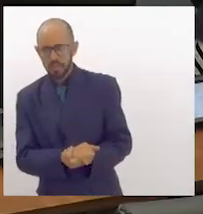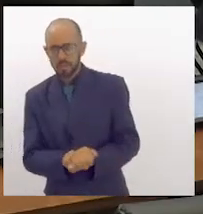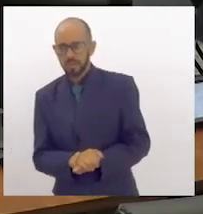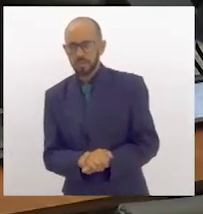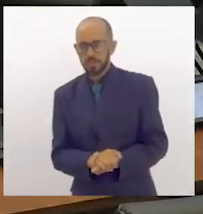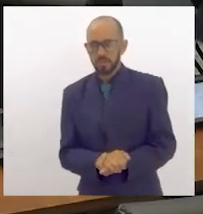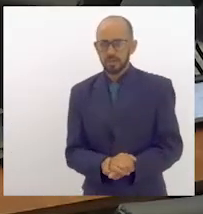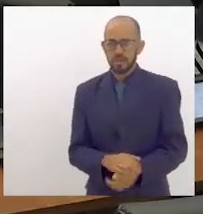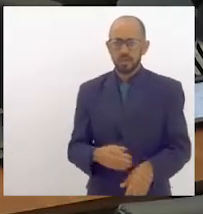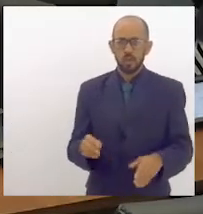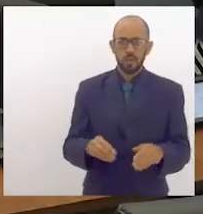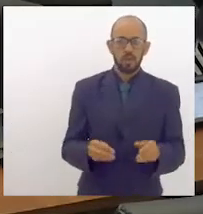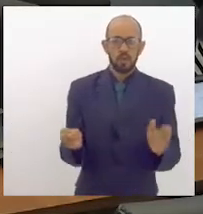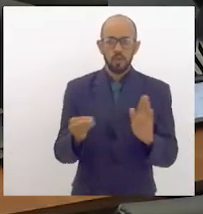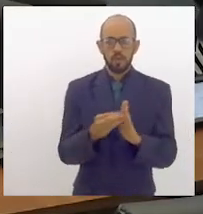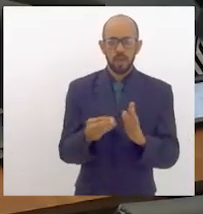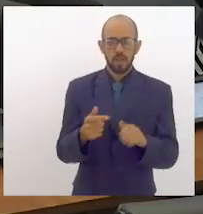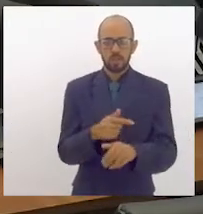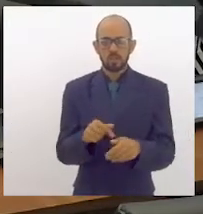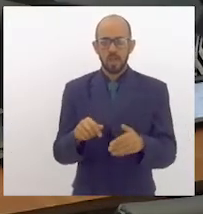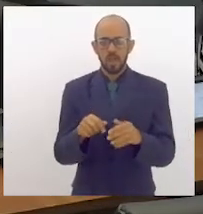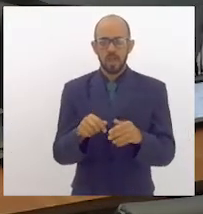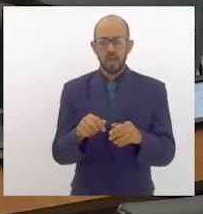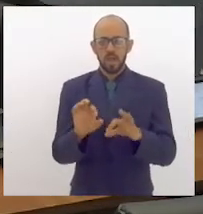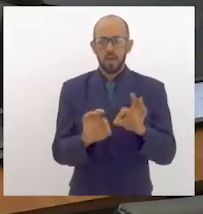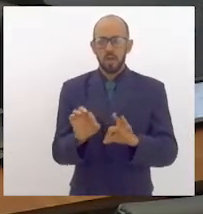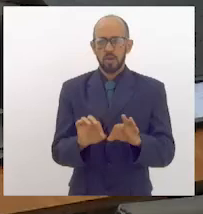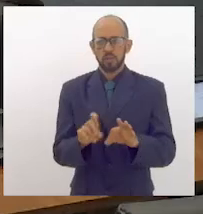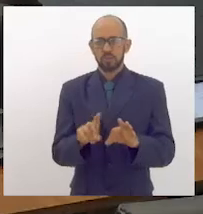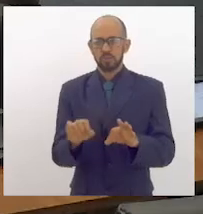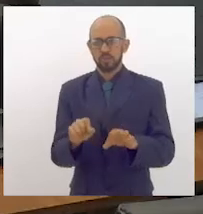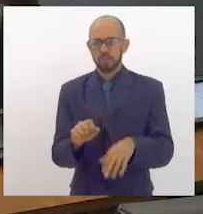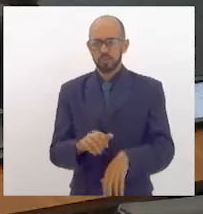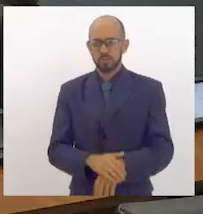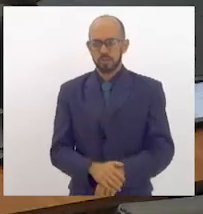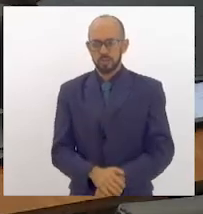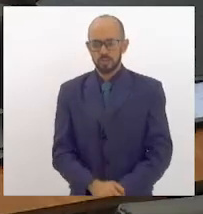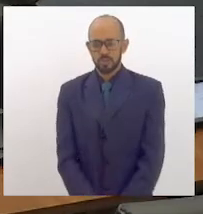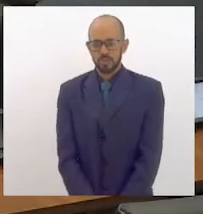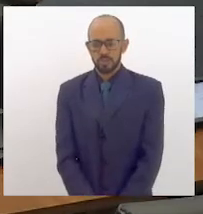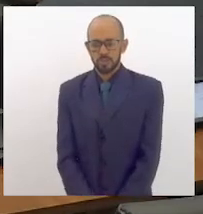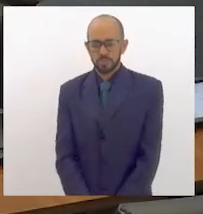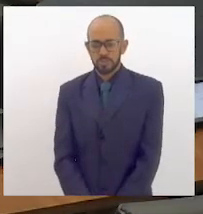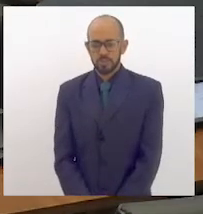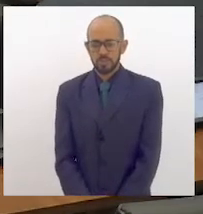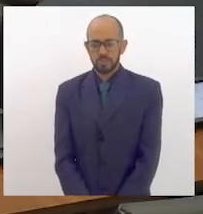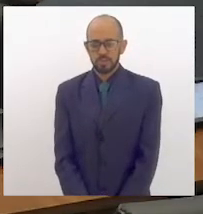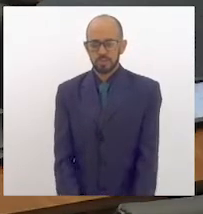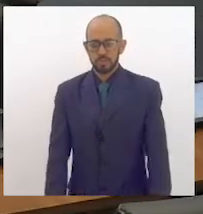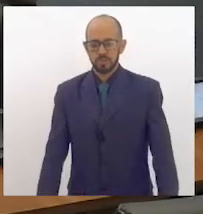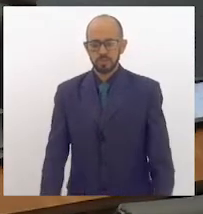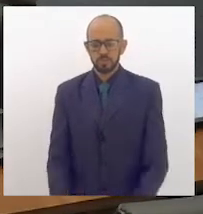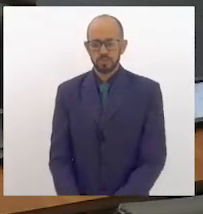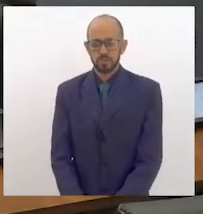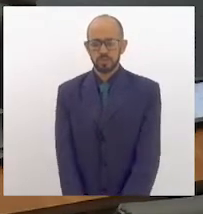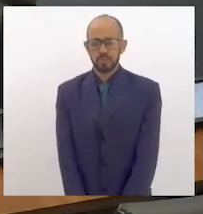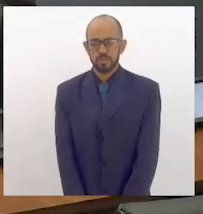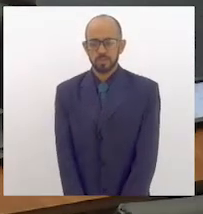é incluído na ordem do dia de acordo fala sobre positivo